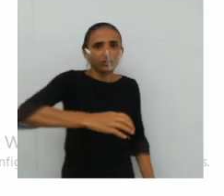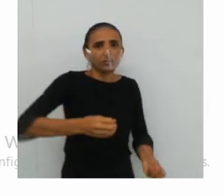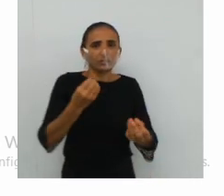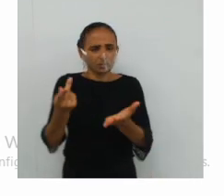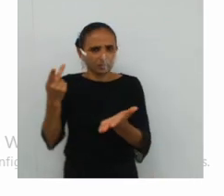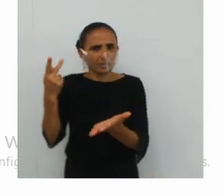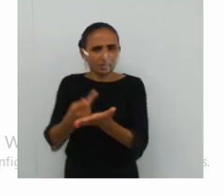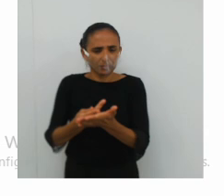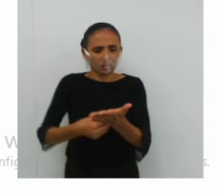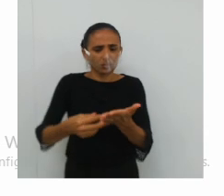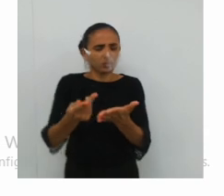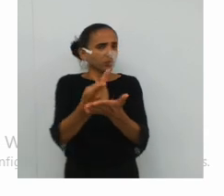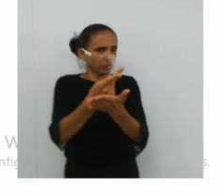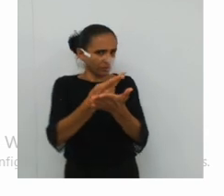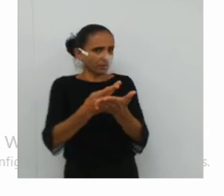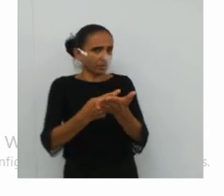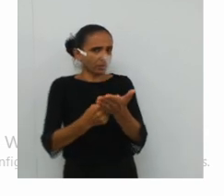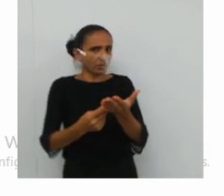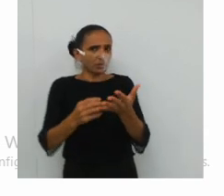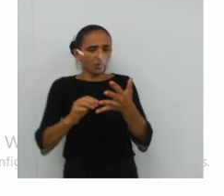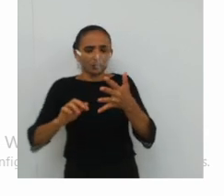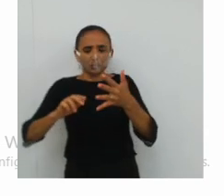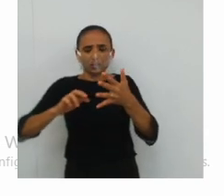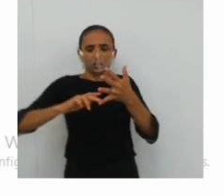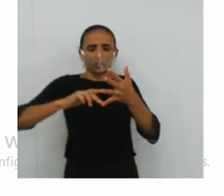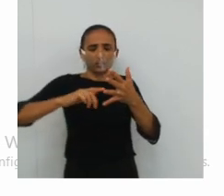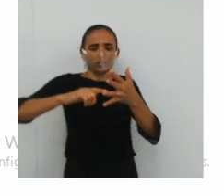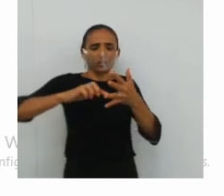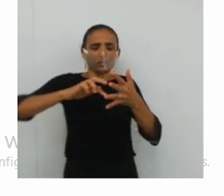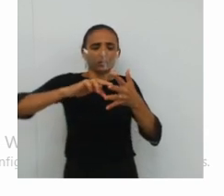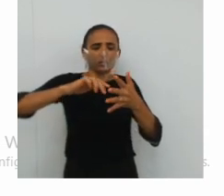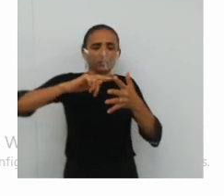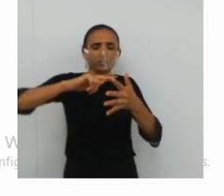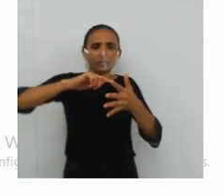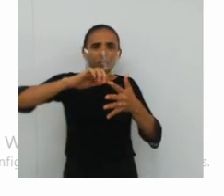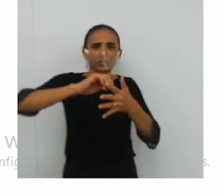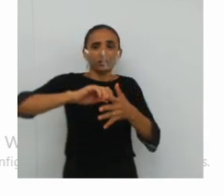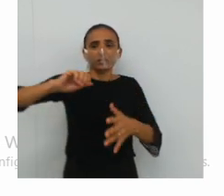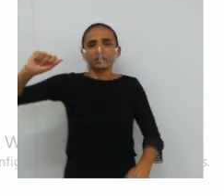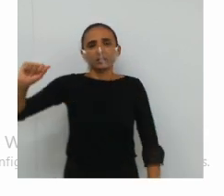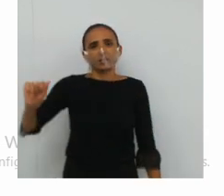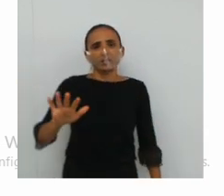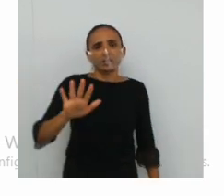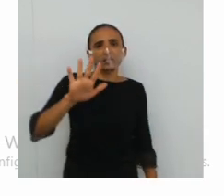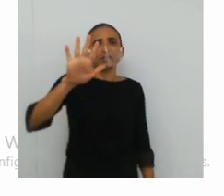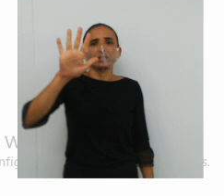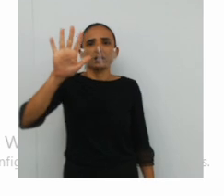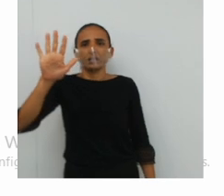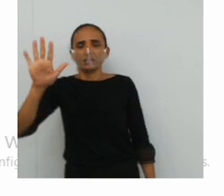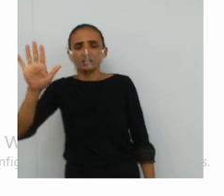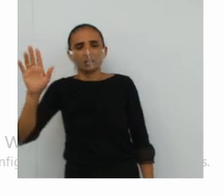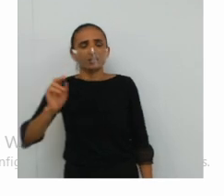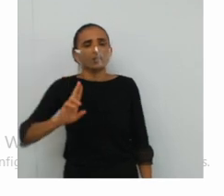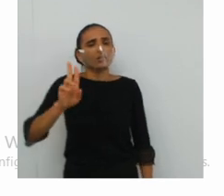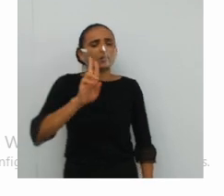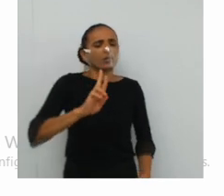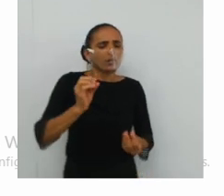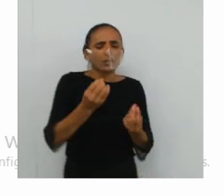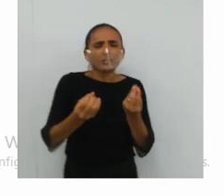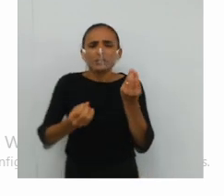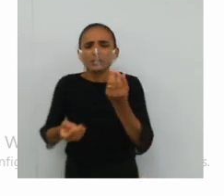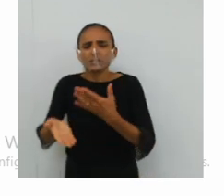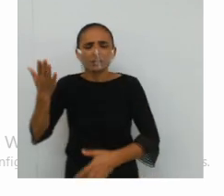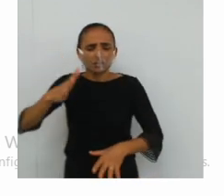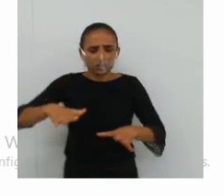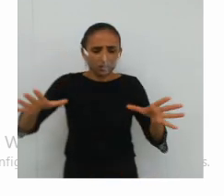terraceamento ou jardinagem. Você está vendo os degrauzinhos. Isso é muito utilizado na Ásia, porque lá na Ásia tem um problema muito sério de espaço,